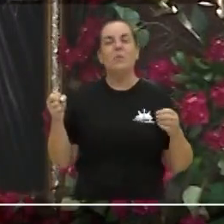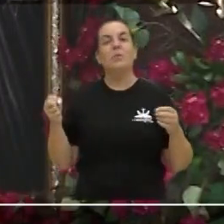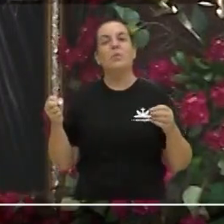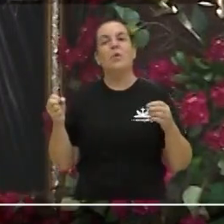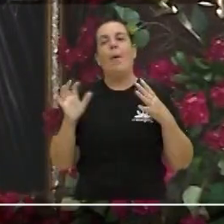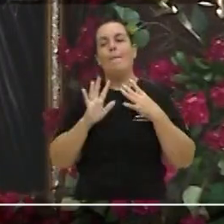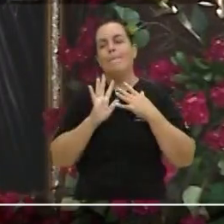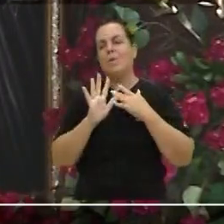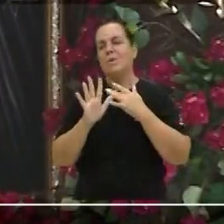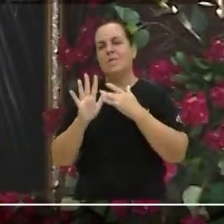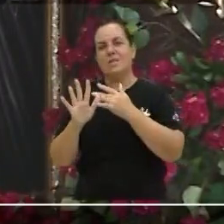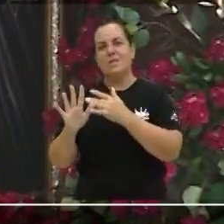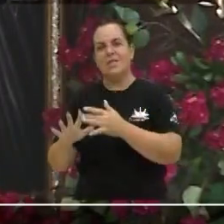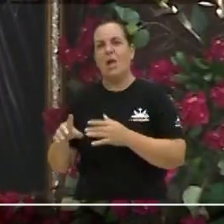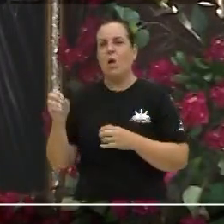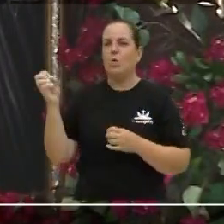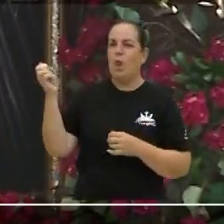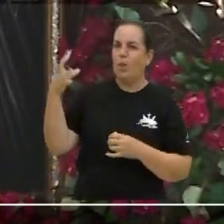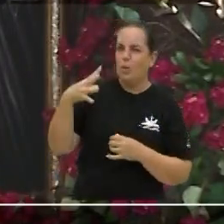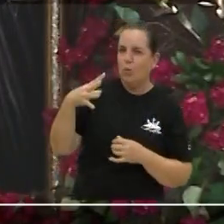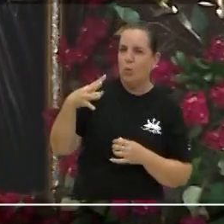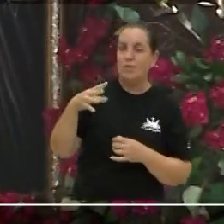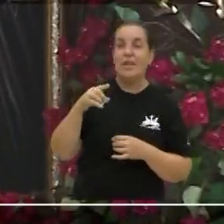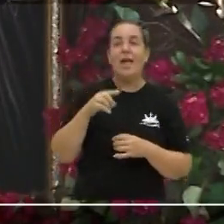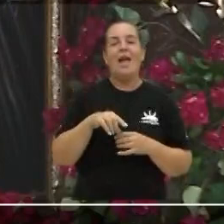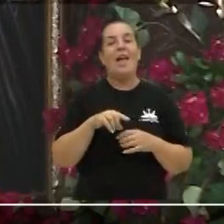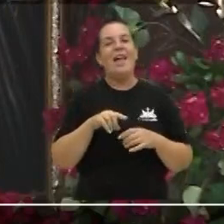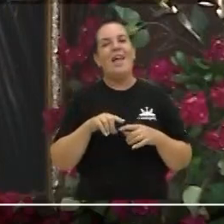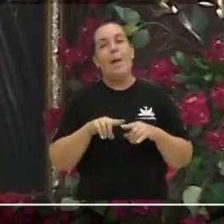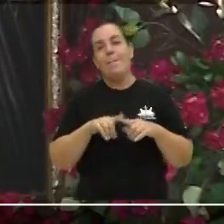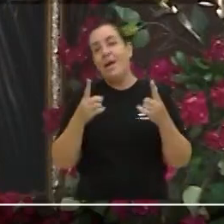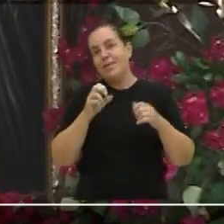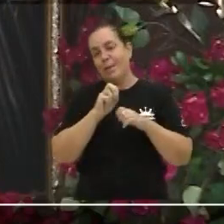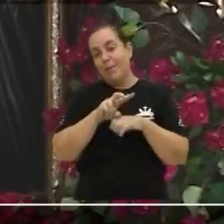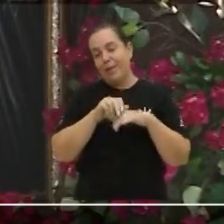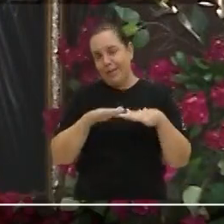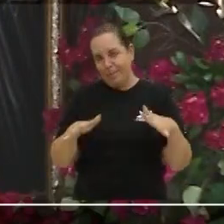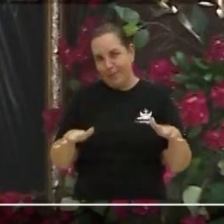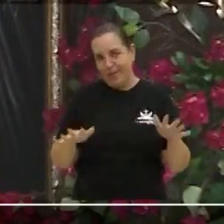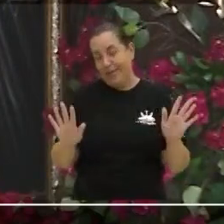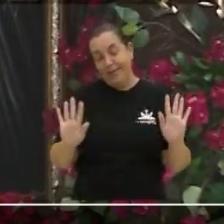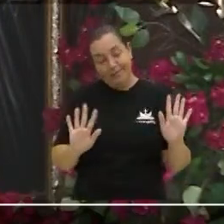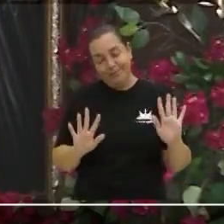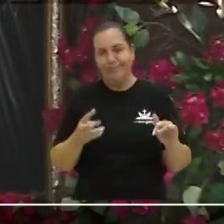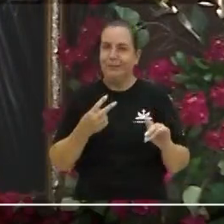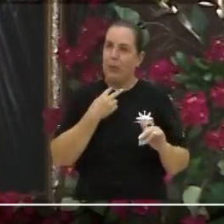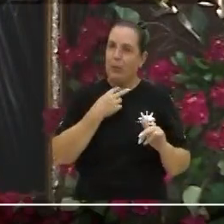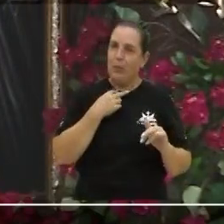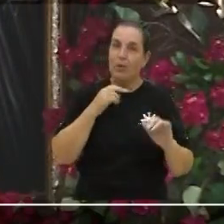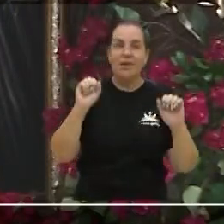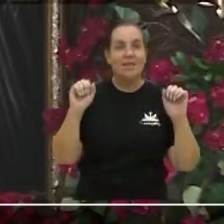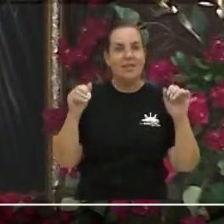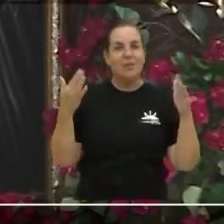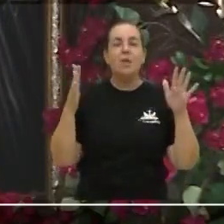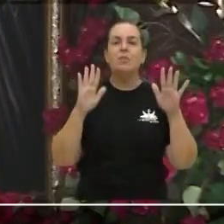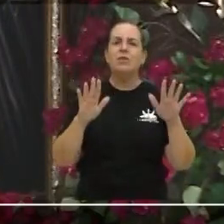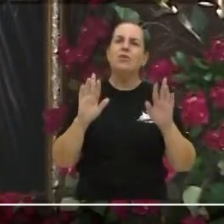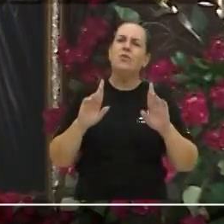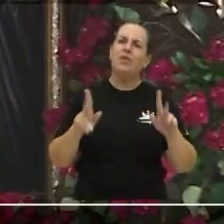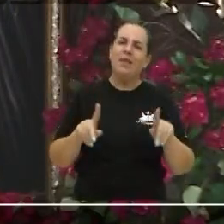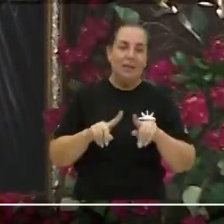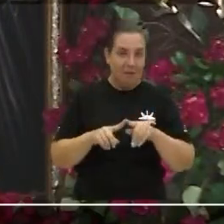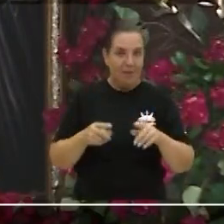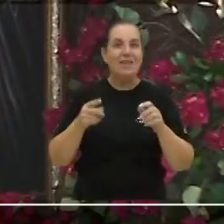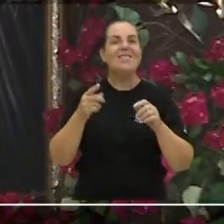a procissão luminosa. Mas estamos em pandemia e celebramos mesmo assim a misericórdia